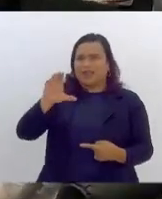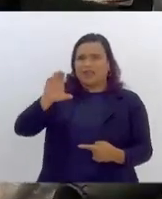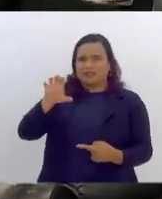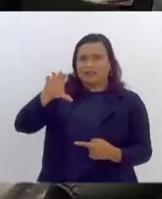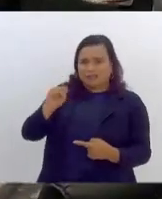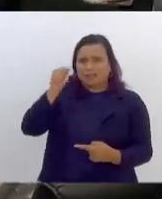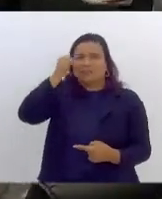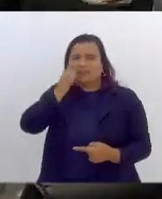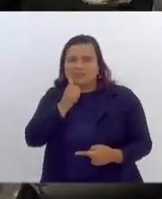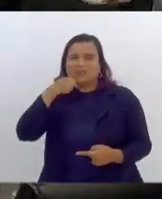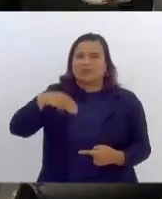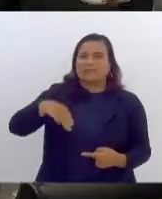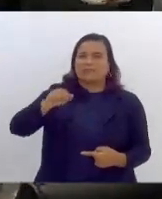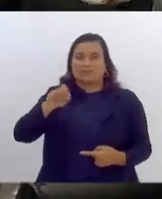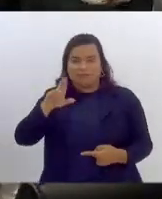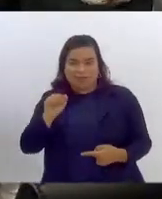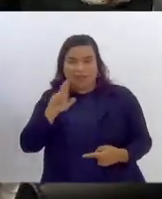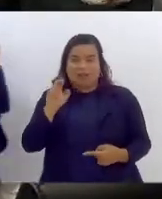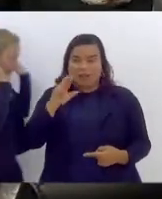senhora Mara Ribeiro.